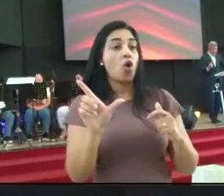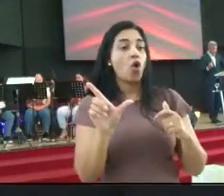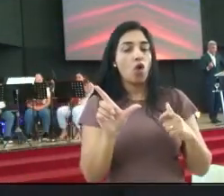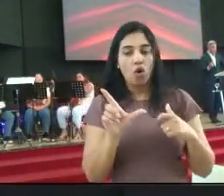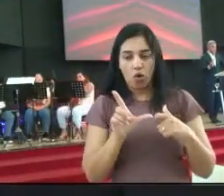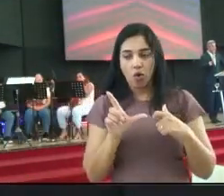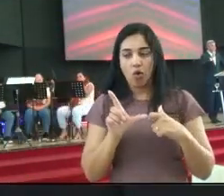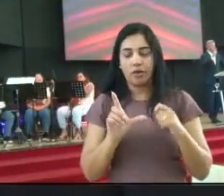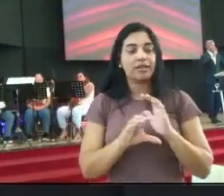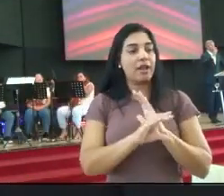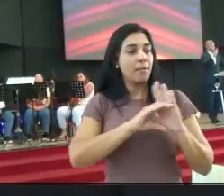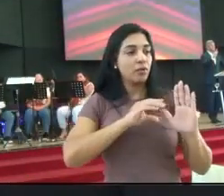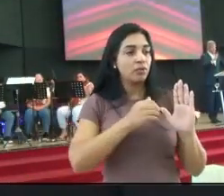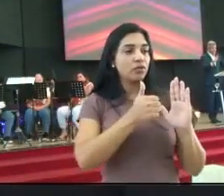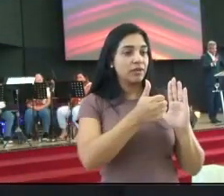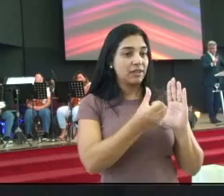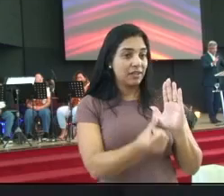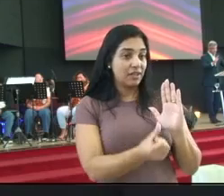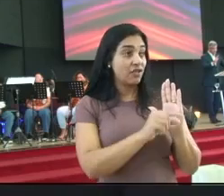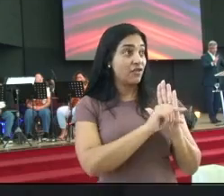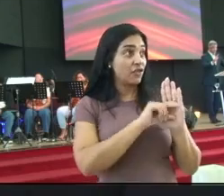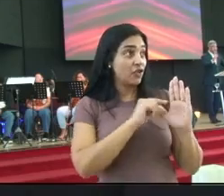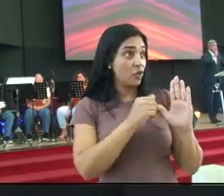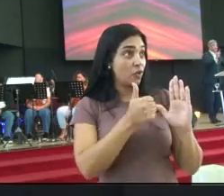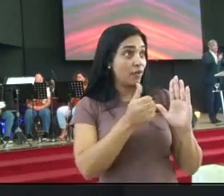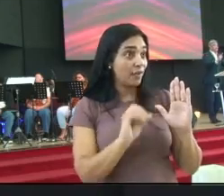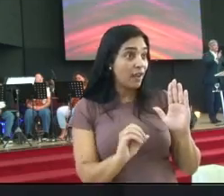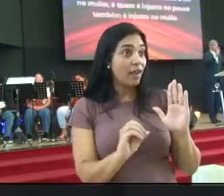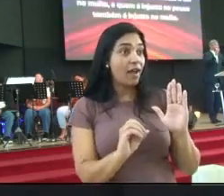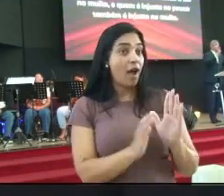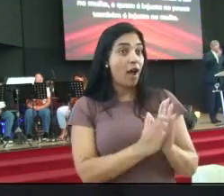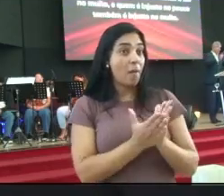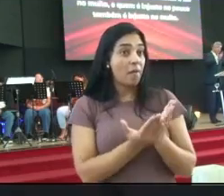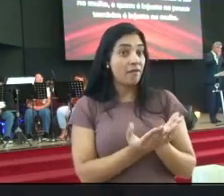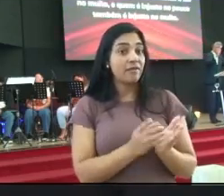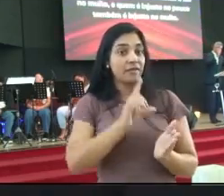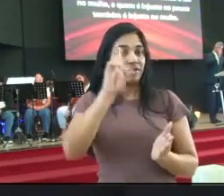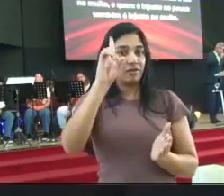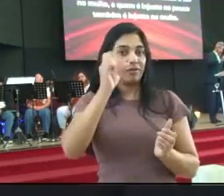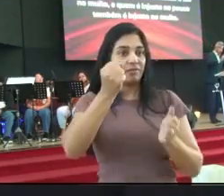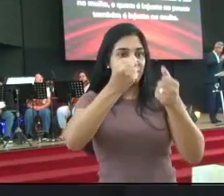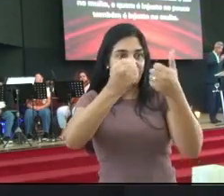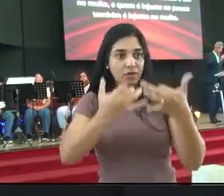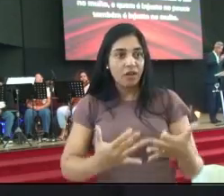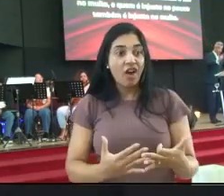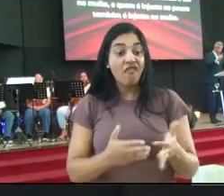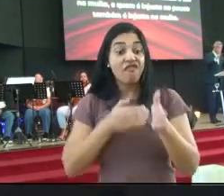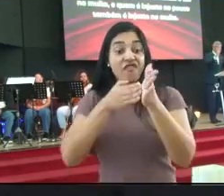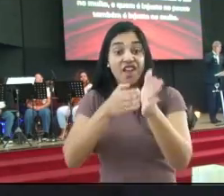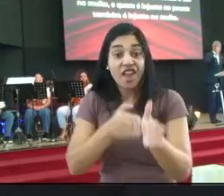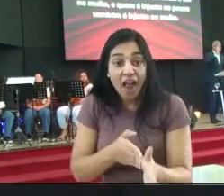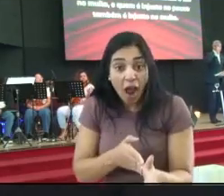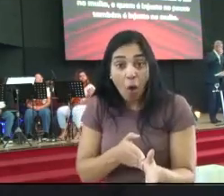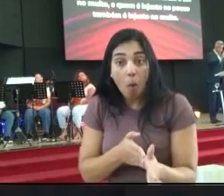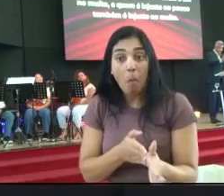16, versículo 10, a Bíblia diz assim: quem é fiel no